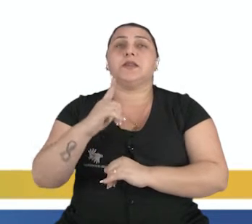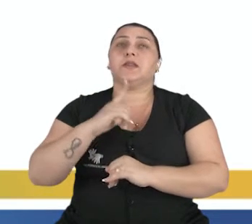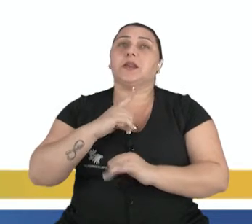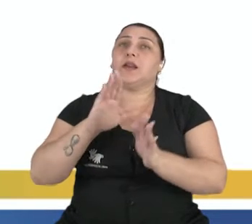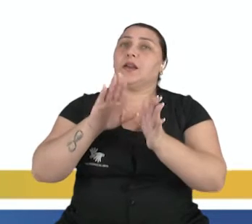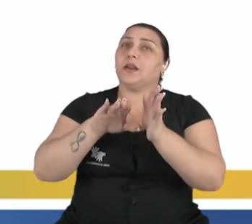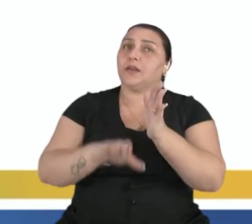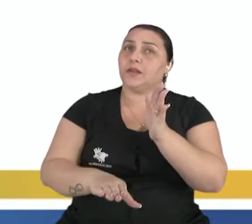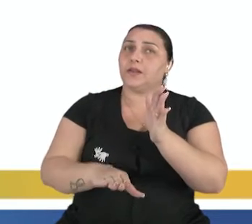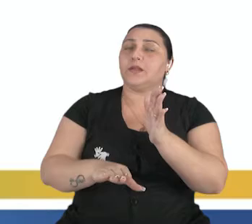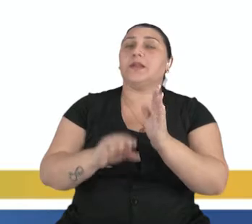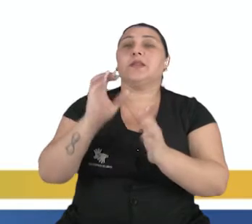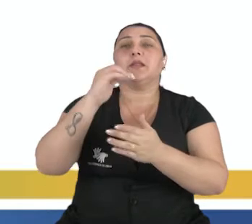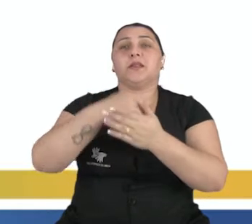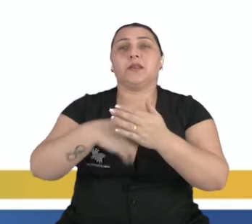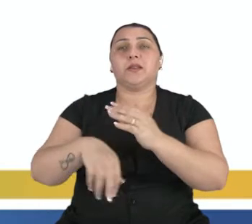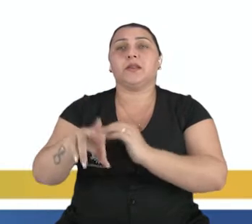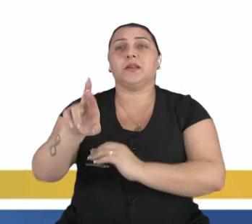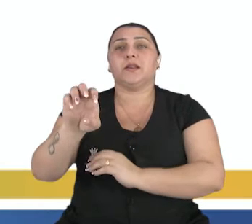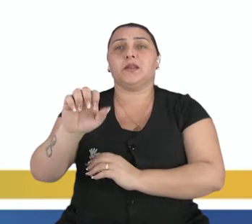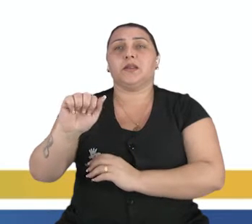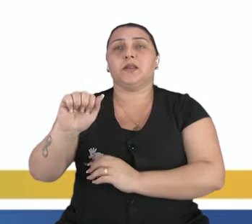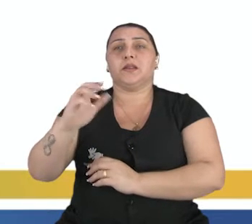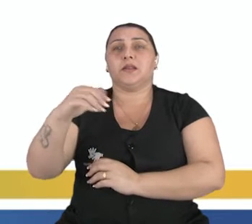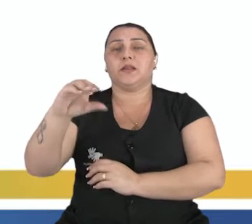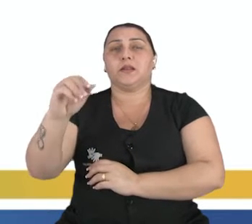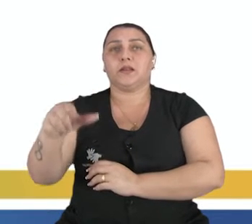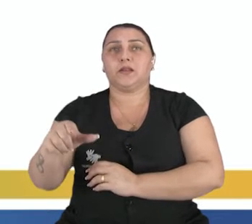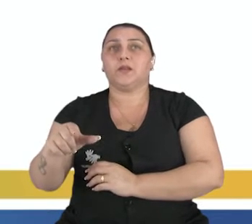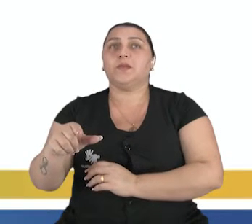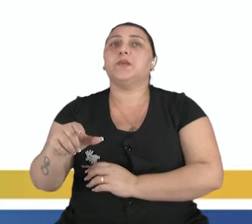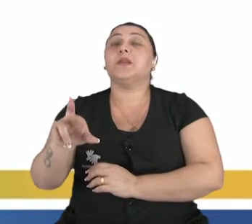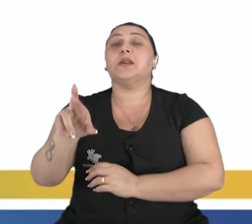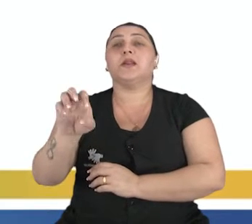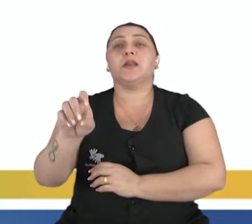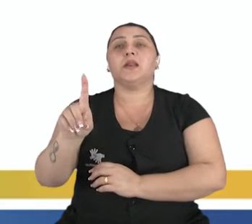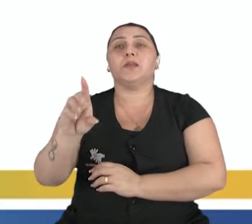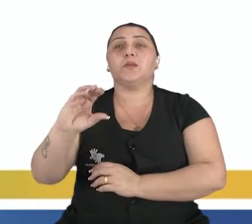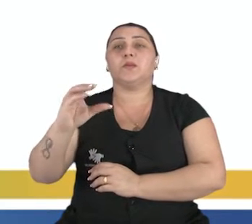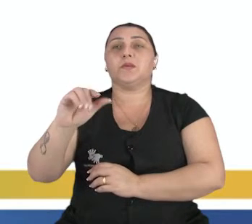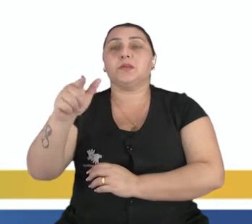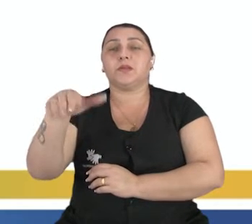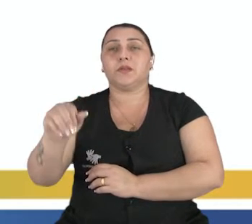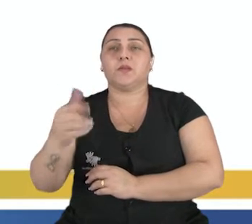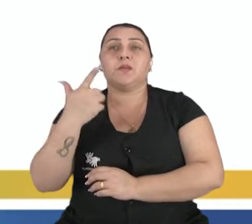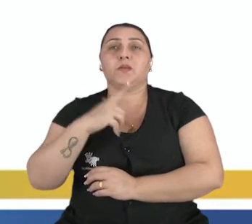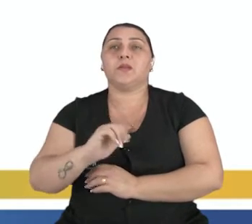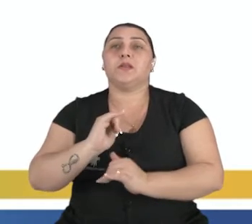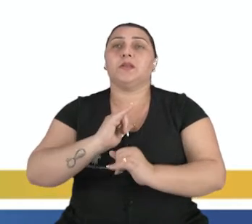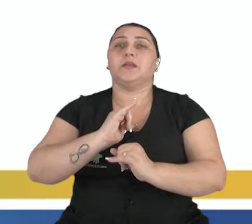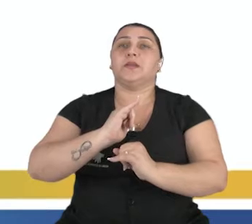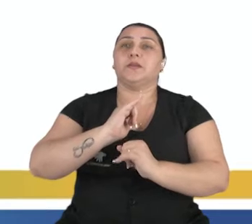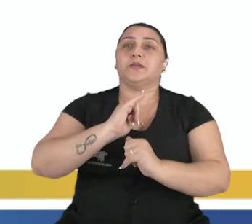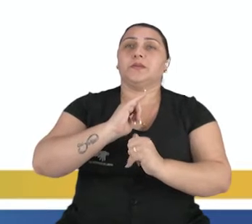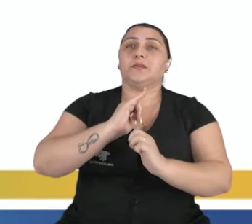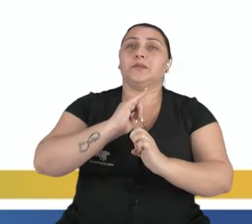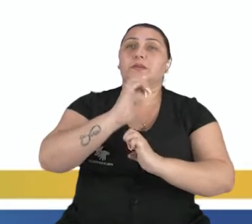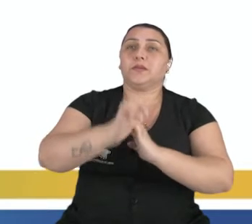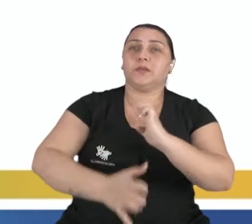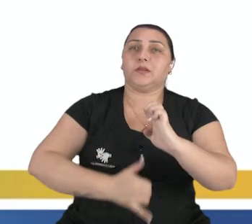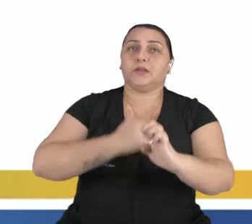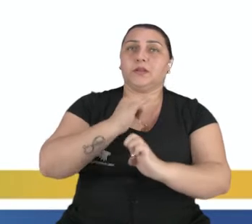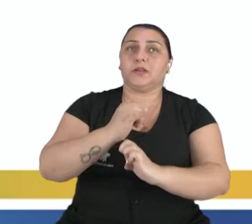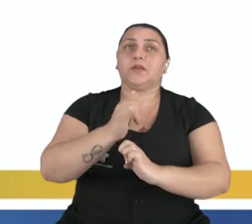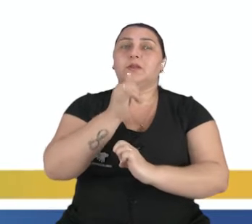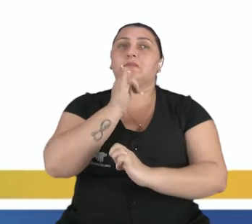a redução da carga dentro da reação química, então vai ocorrer uma redução, que é onde ele vai ganhar elétrons. Aqui